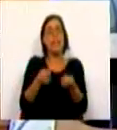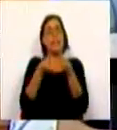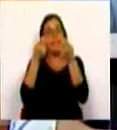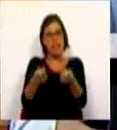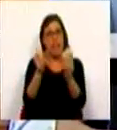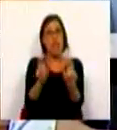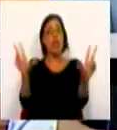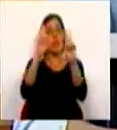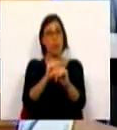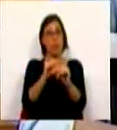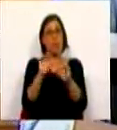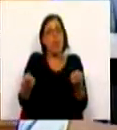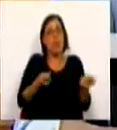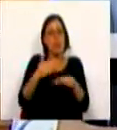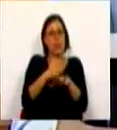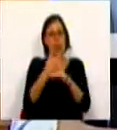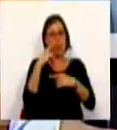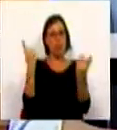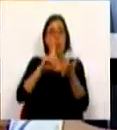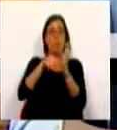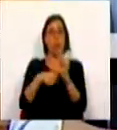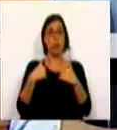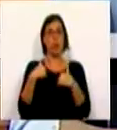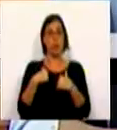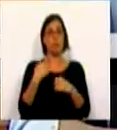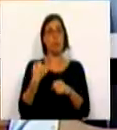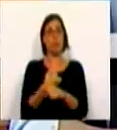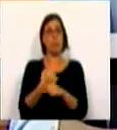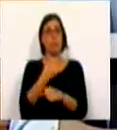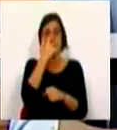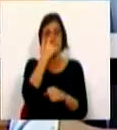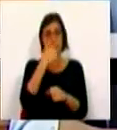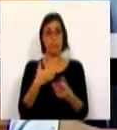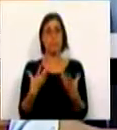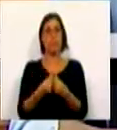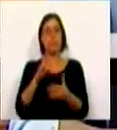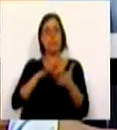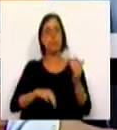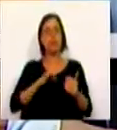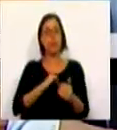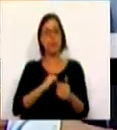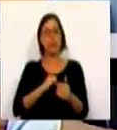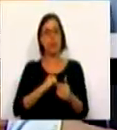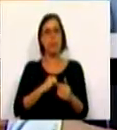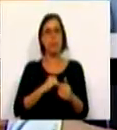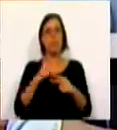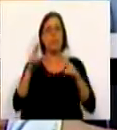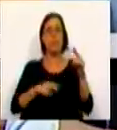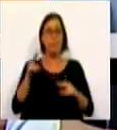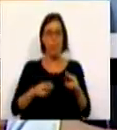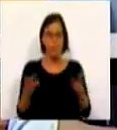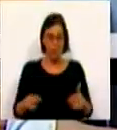à inovação na gestão do setor público, projeto em que estou a trabalhar com o meu colega das